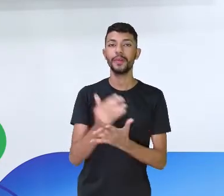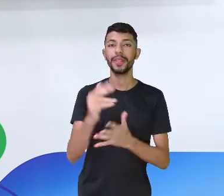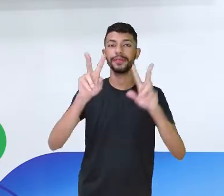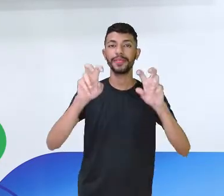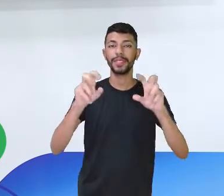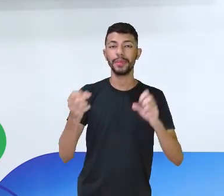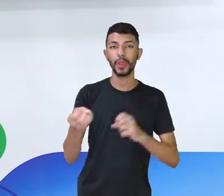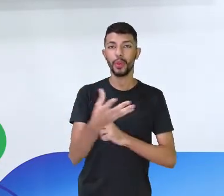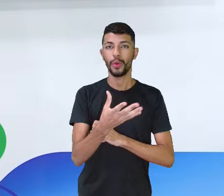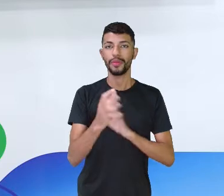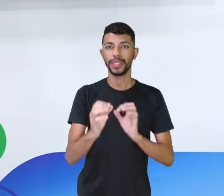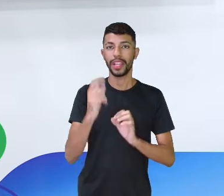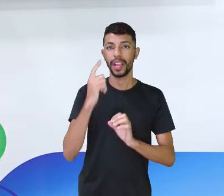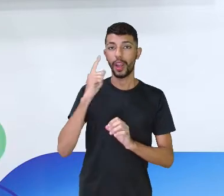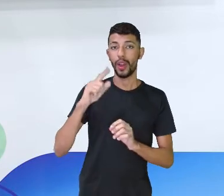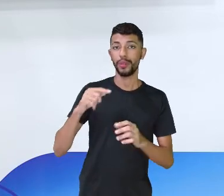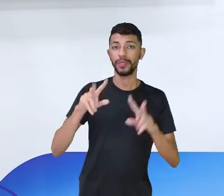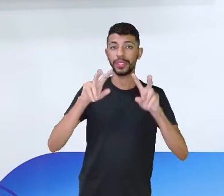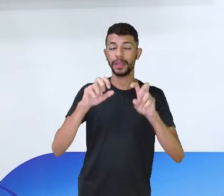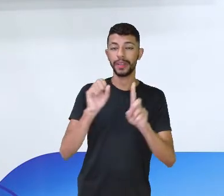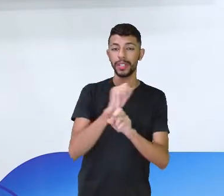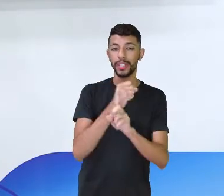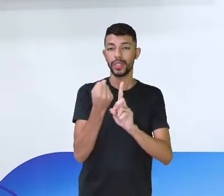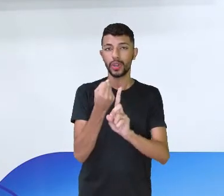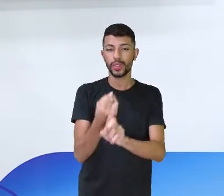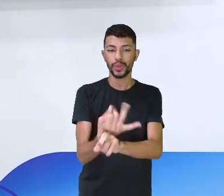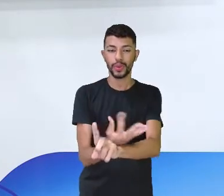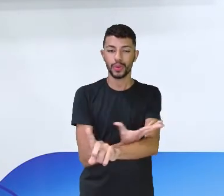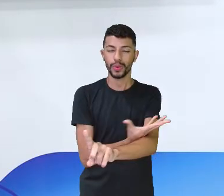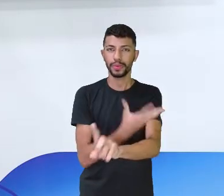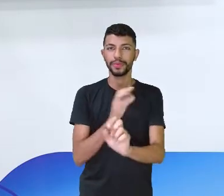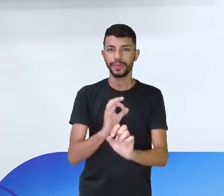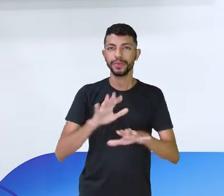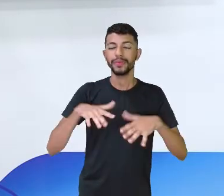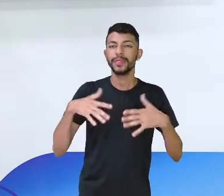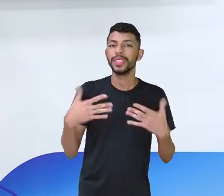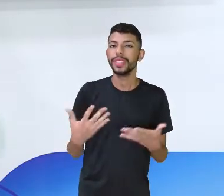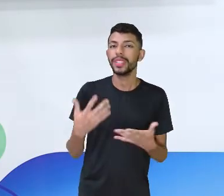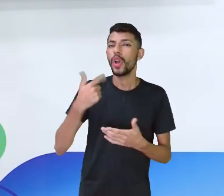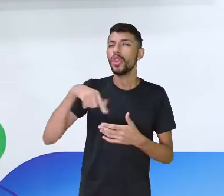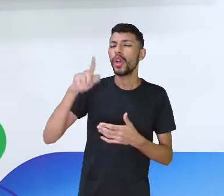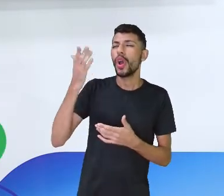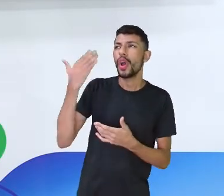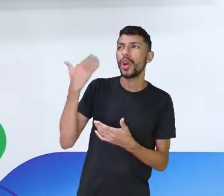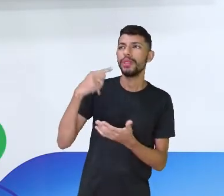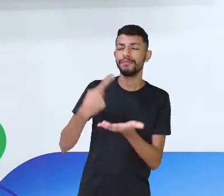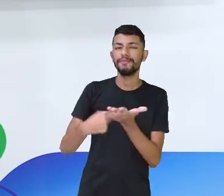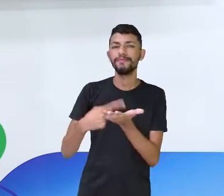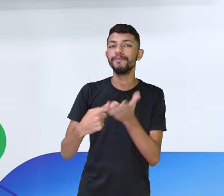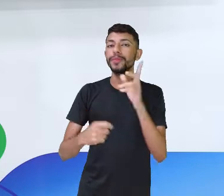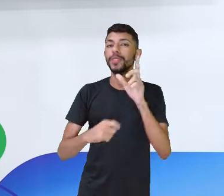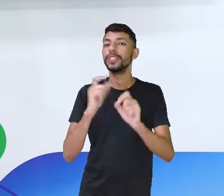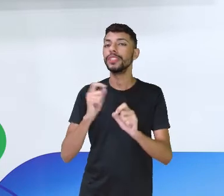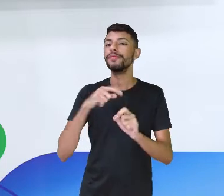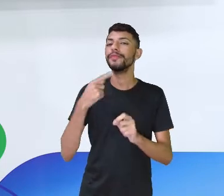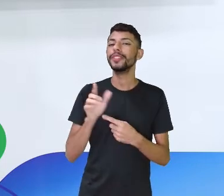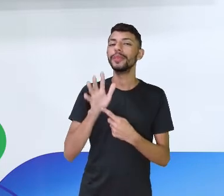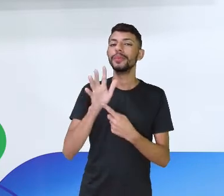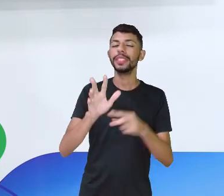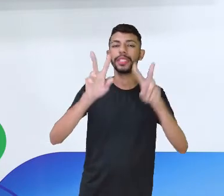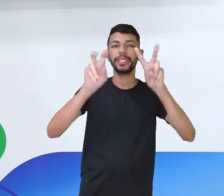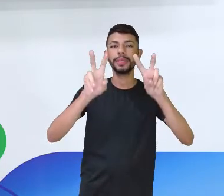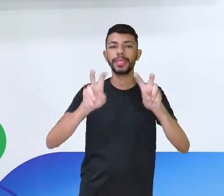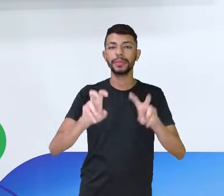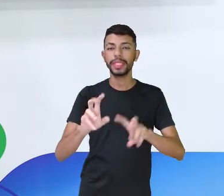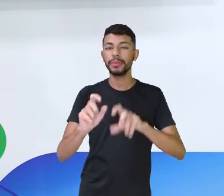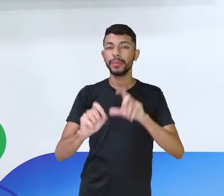temática. Nós vamos conversar sobre socioemocional. Então, a gente tinha combinado antes que nós iríamos fazer temáticas muito